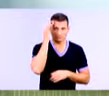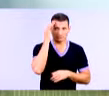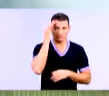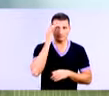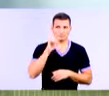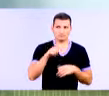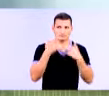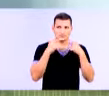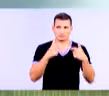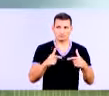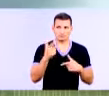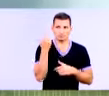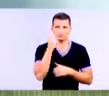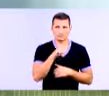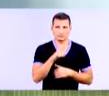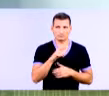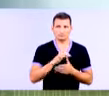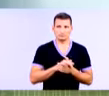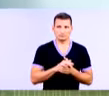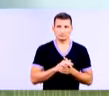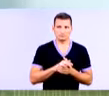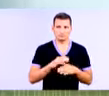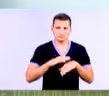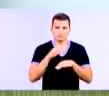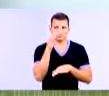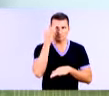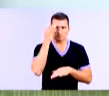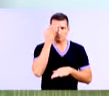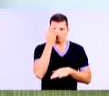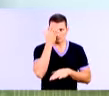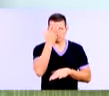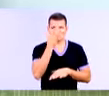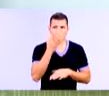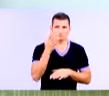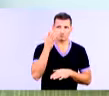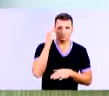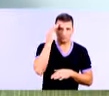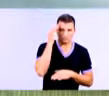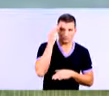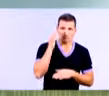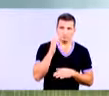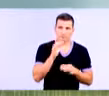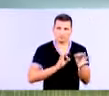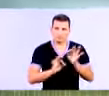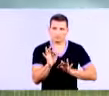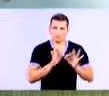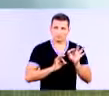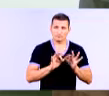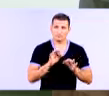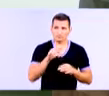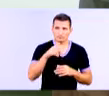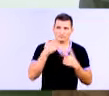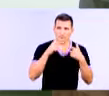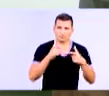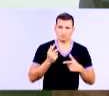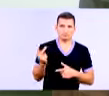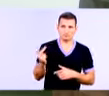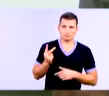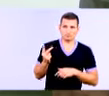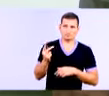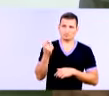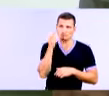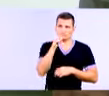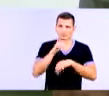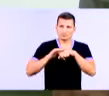É uma linguagem que a gente consegue manipular mais facilmente, né? Essa linguagem, por exemplo, a gente consegue conversar, a gente consegue